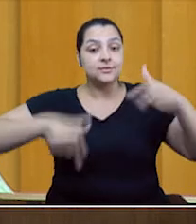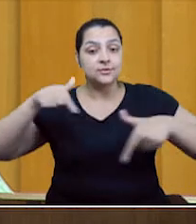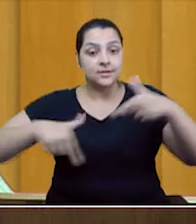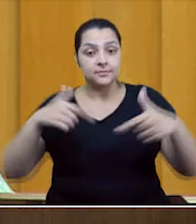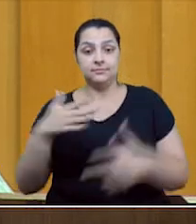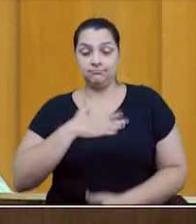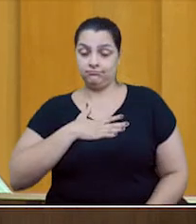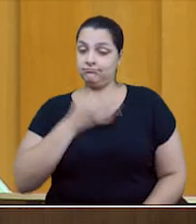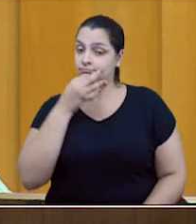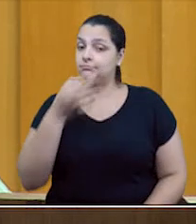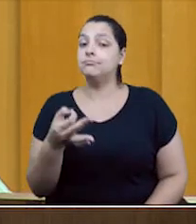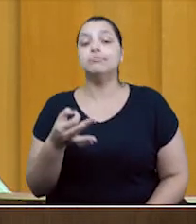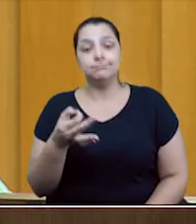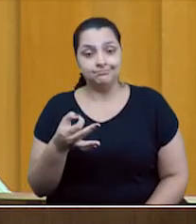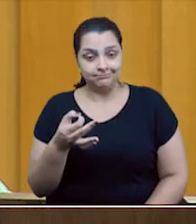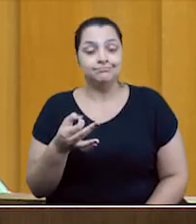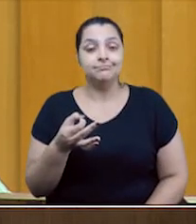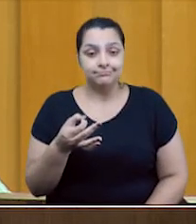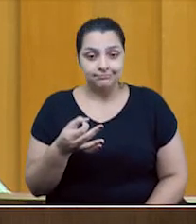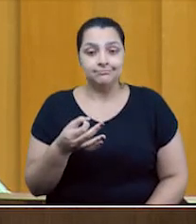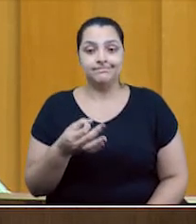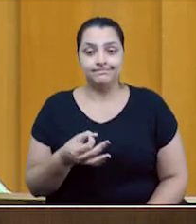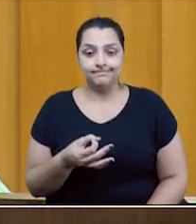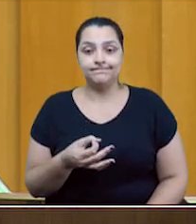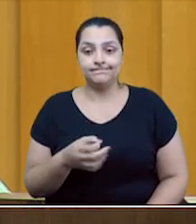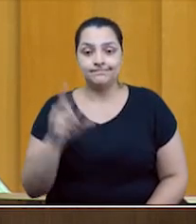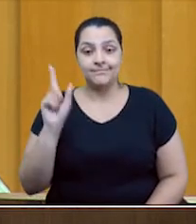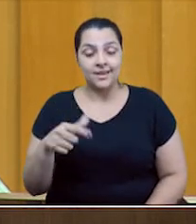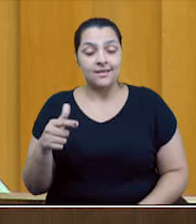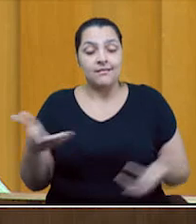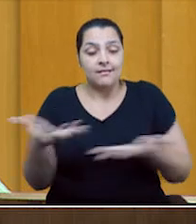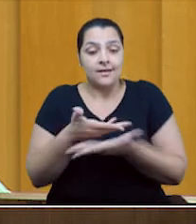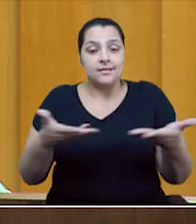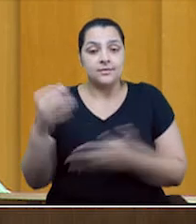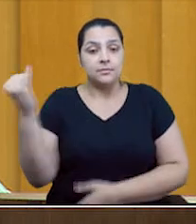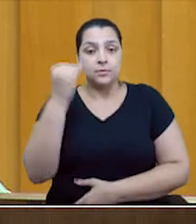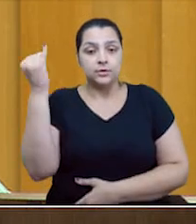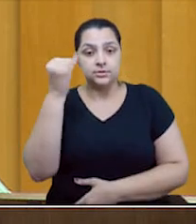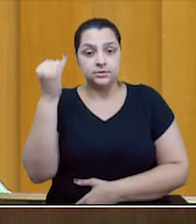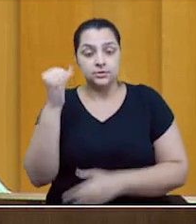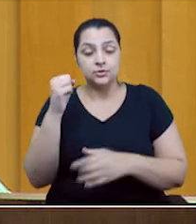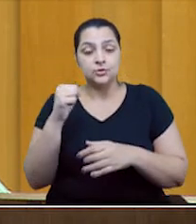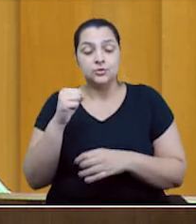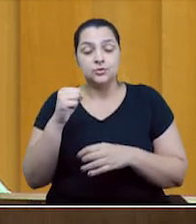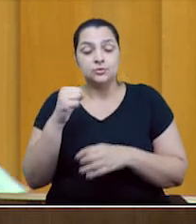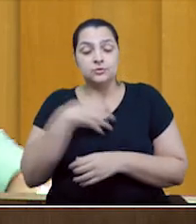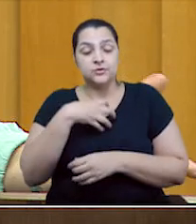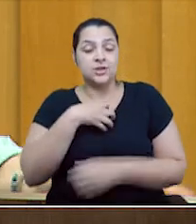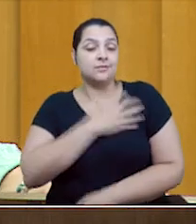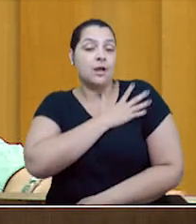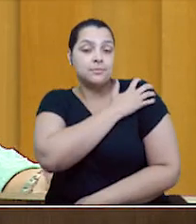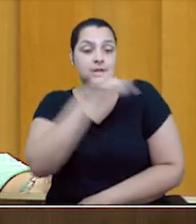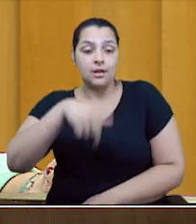acaba sendo a relação mais importante dentro do sistema capitalista que vivemos, né? Temos